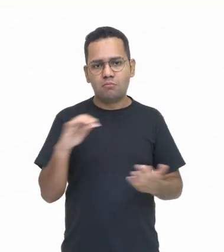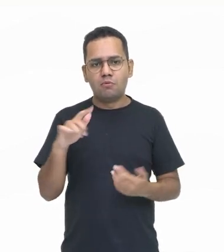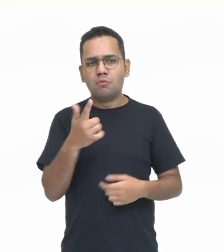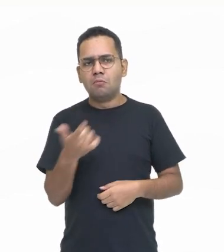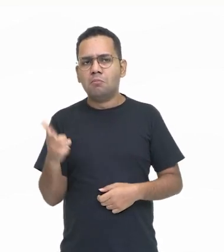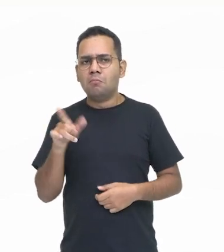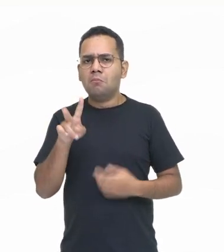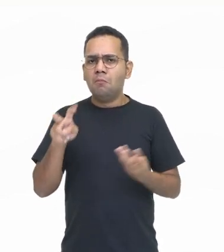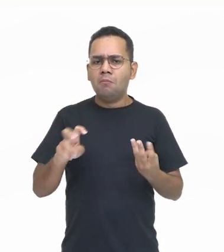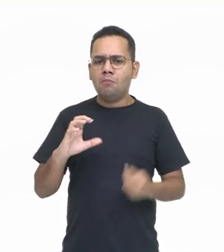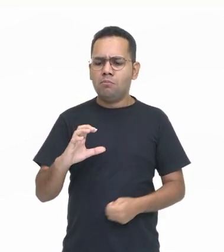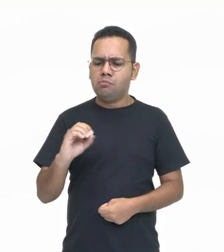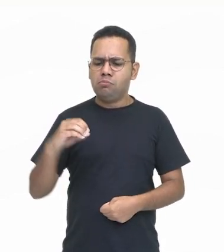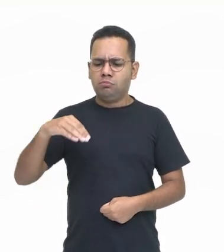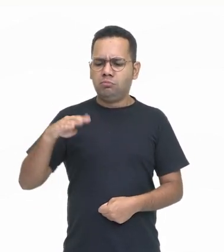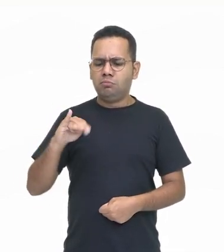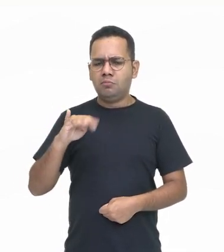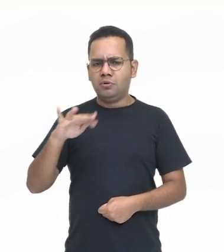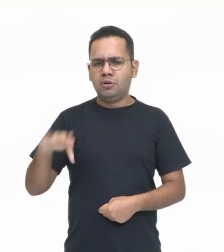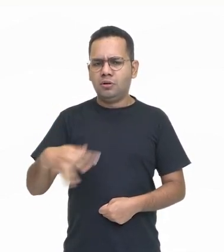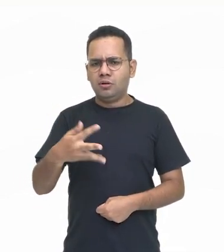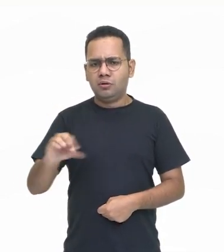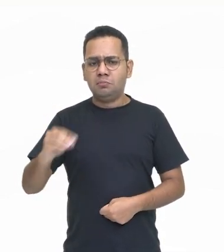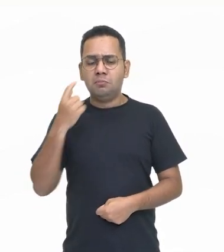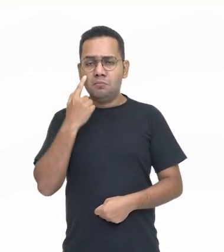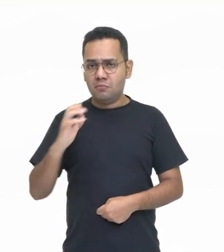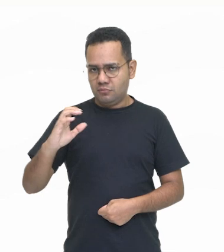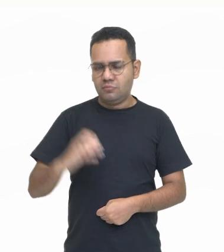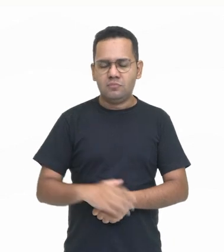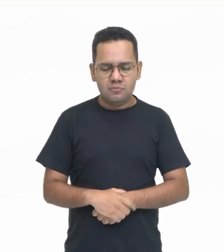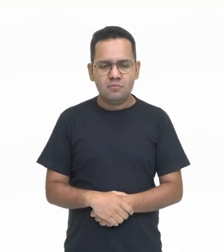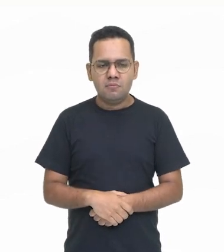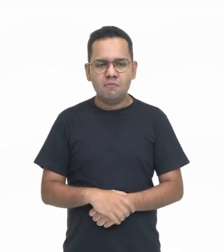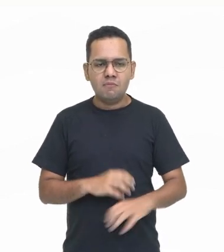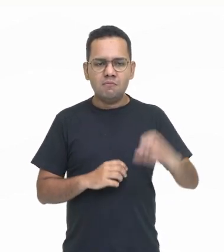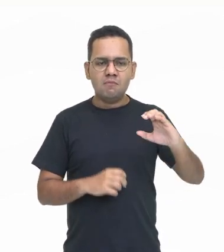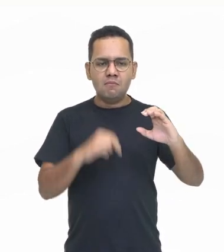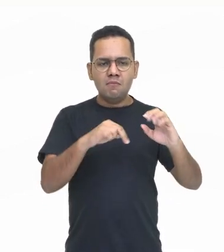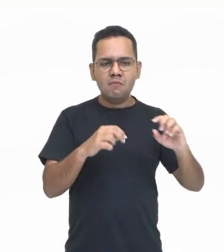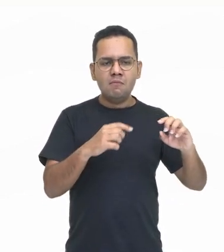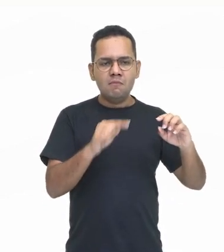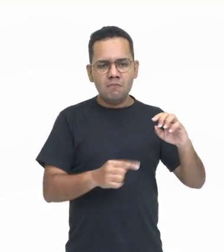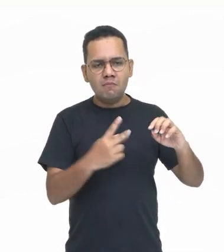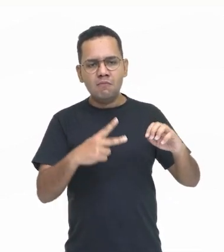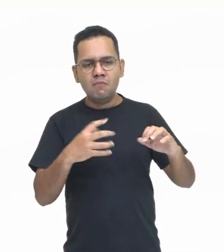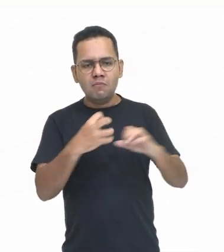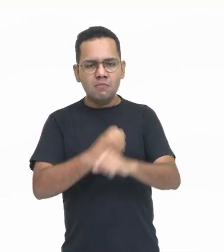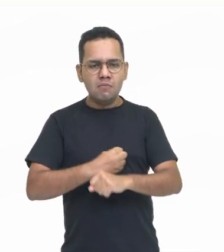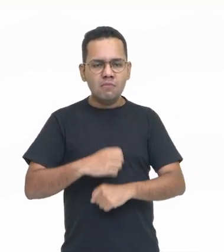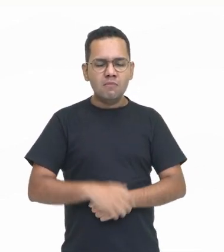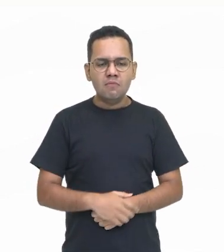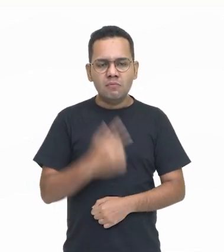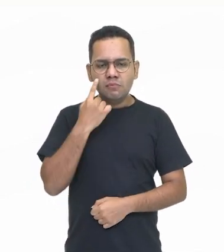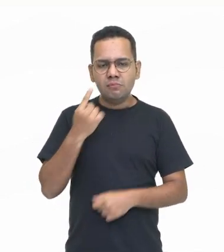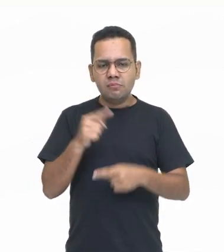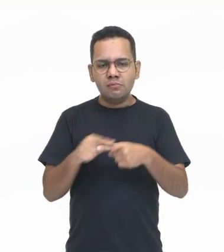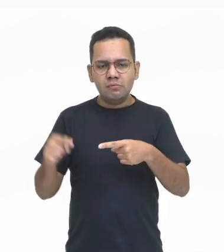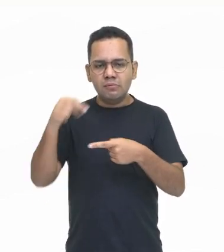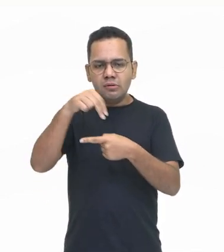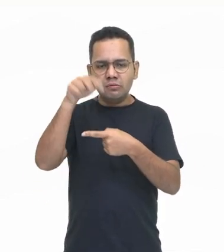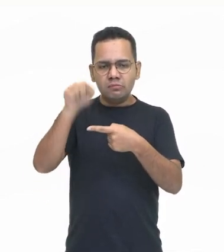certo? E aí, pessoal, para resolver combinação, tem uma fórmula, combinação é igual a n fatorial, dividido por